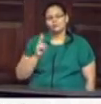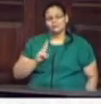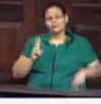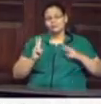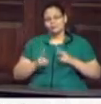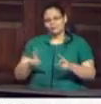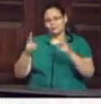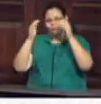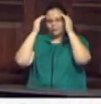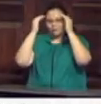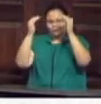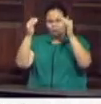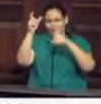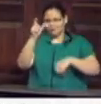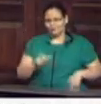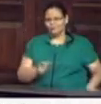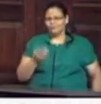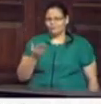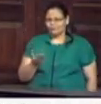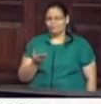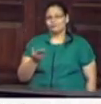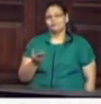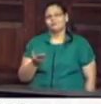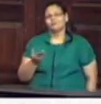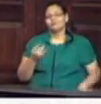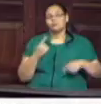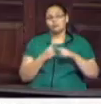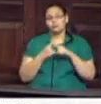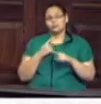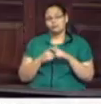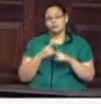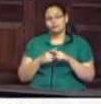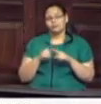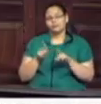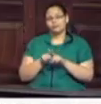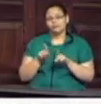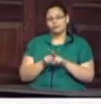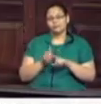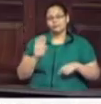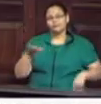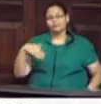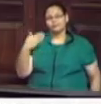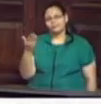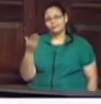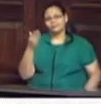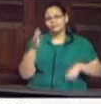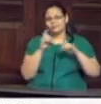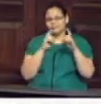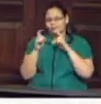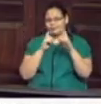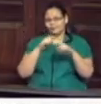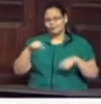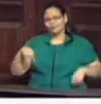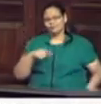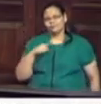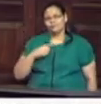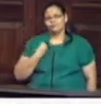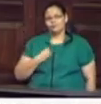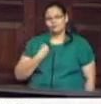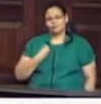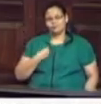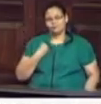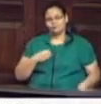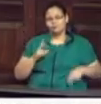sempre respeitando muito Vossa Excelência, porque também fora daqui, alguns debates que nós participamos,